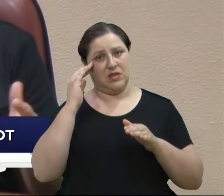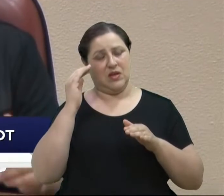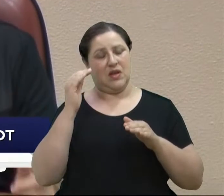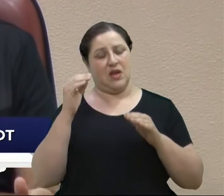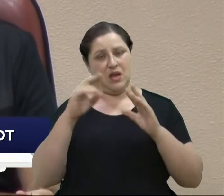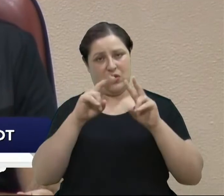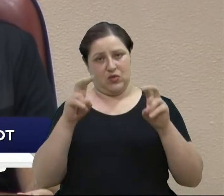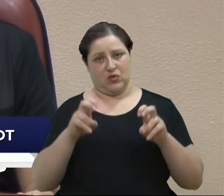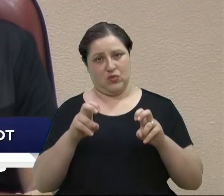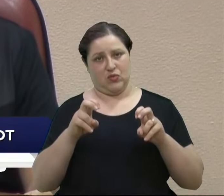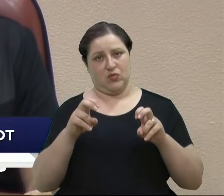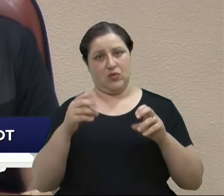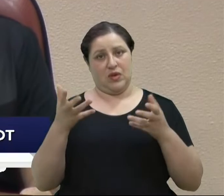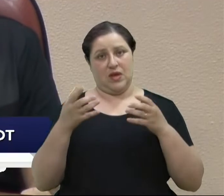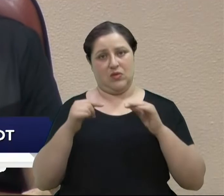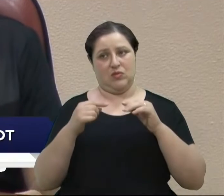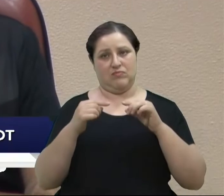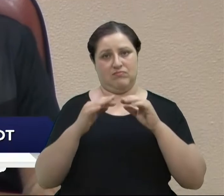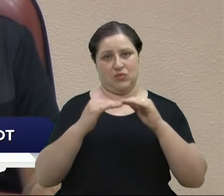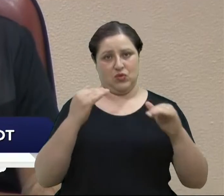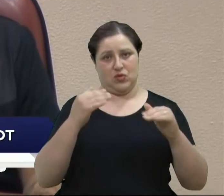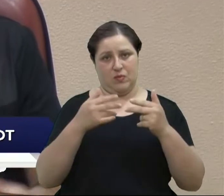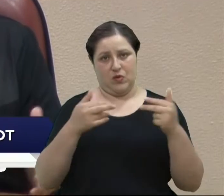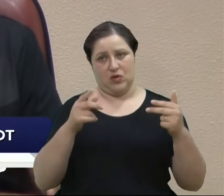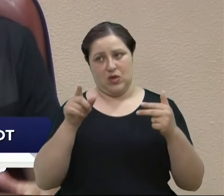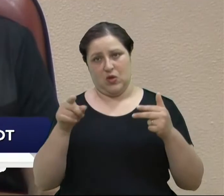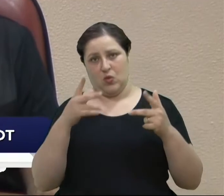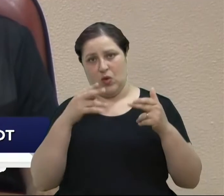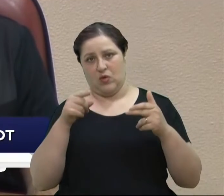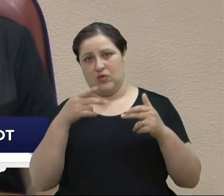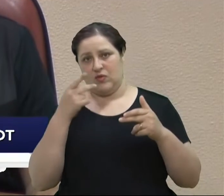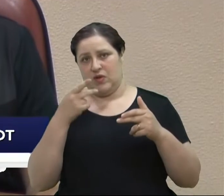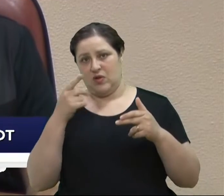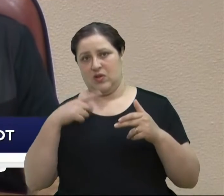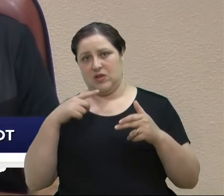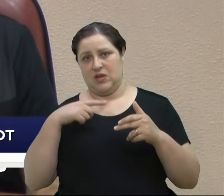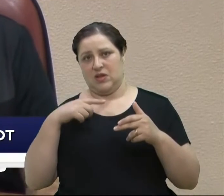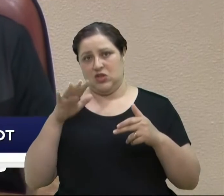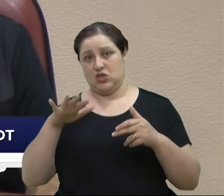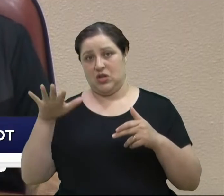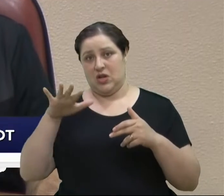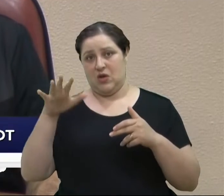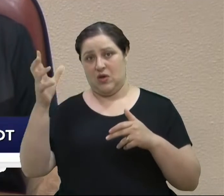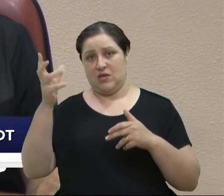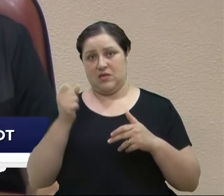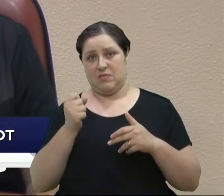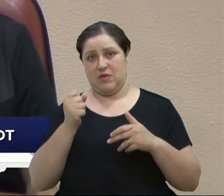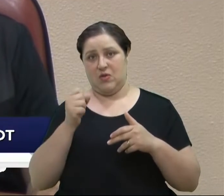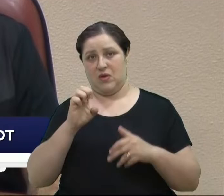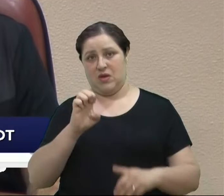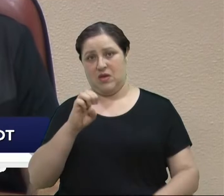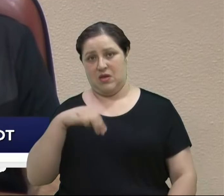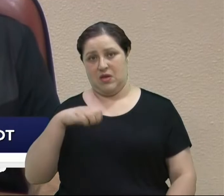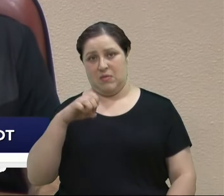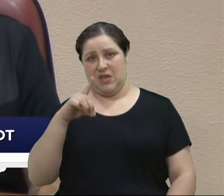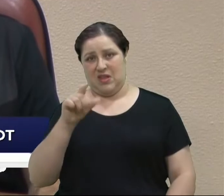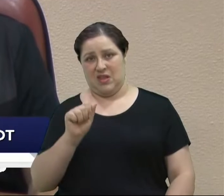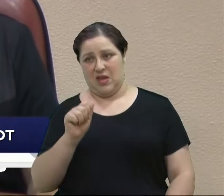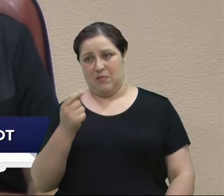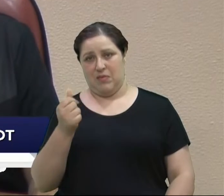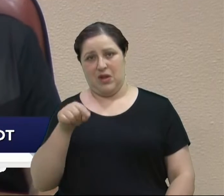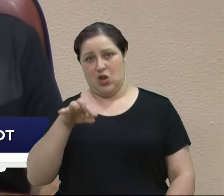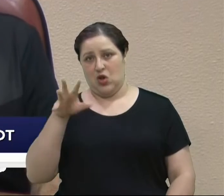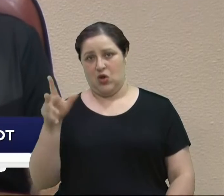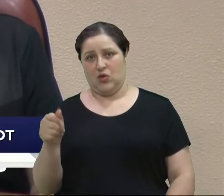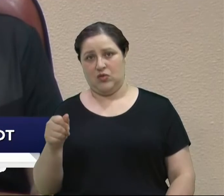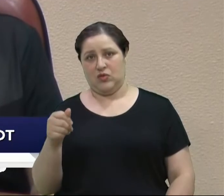discordou a questão do Hospital Geral. O Hospital Geral ganhou milhões e milhões de emendas. Quantas, tá, outras coisas que a gente